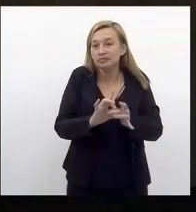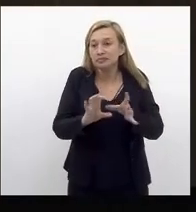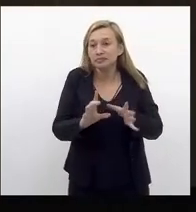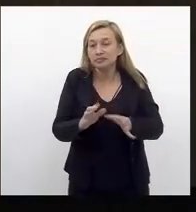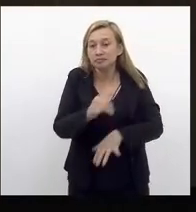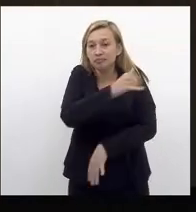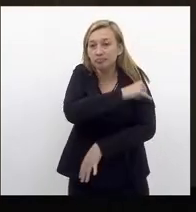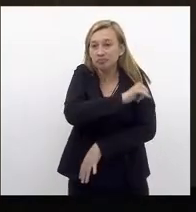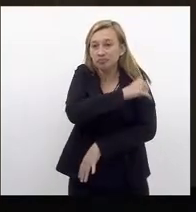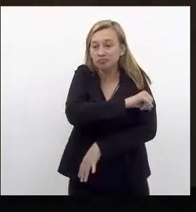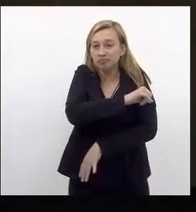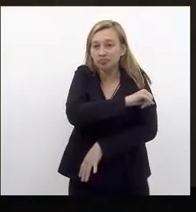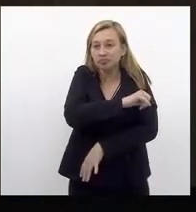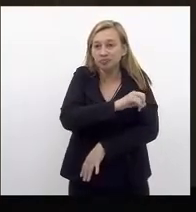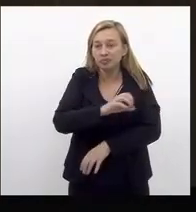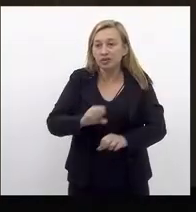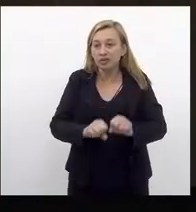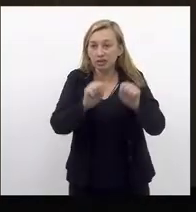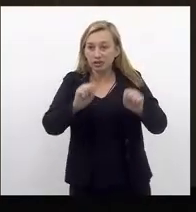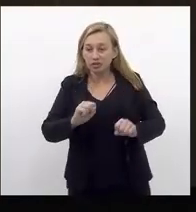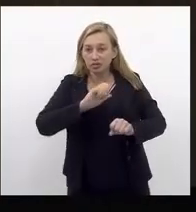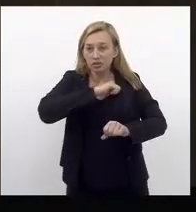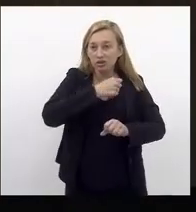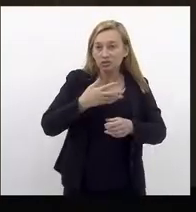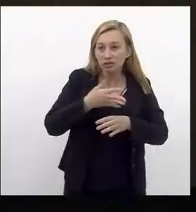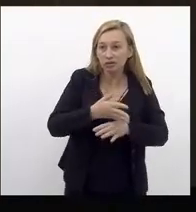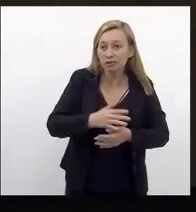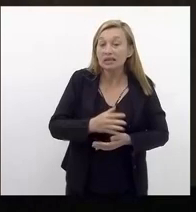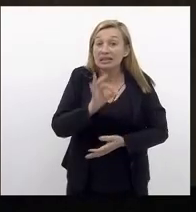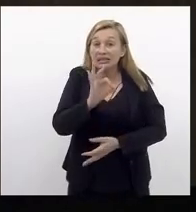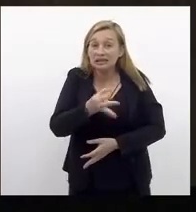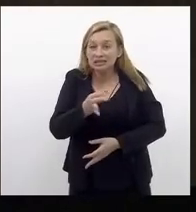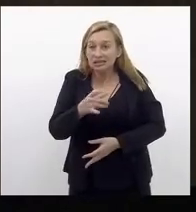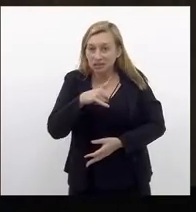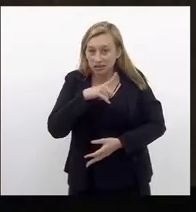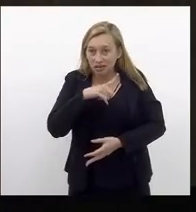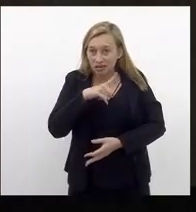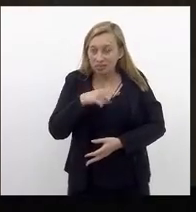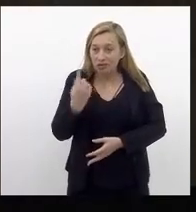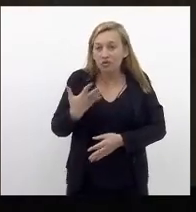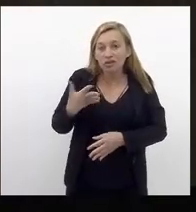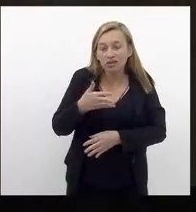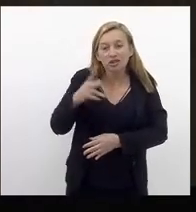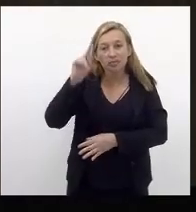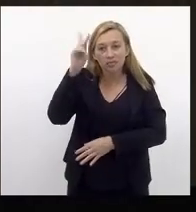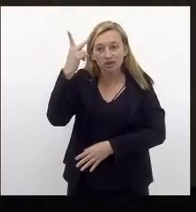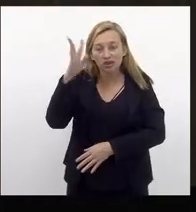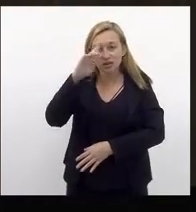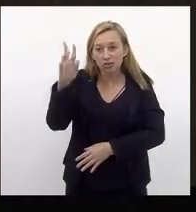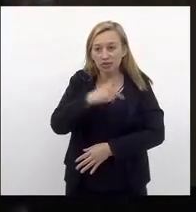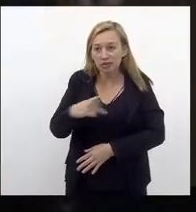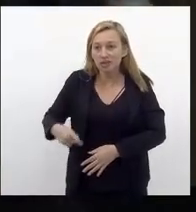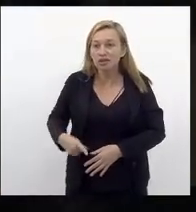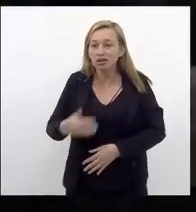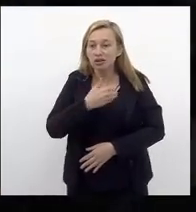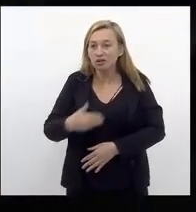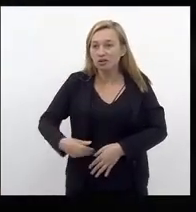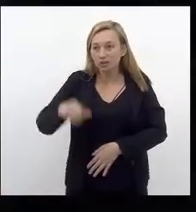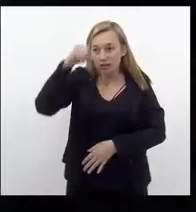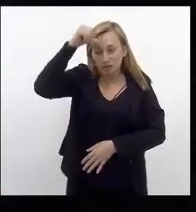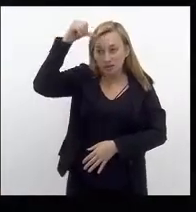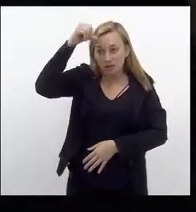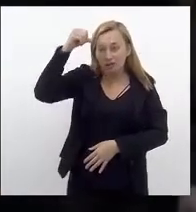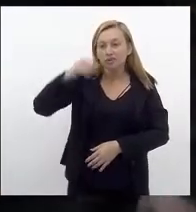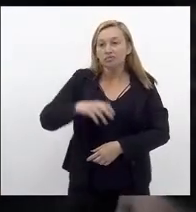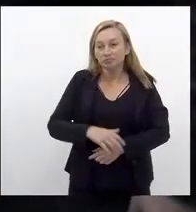Janeiro a aderir ao regime de recuperação fiscal e eu tenho certeza que Nós entramos para história seu presidente e o governador pode